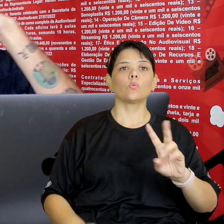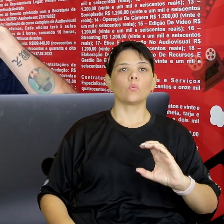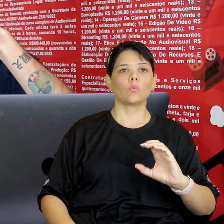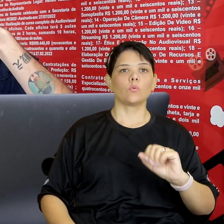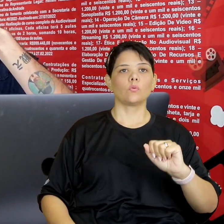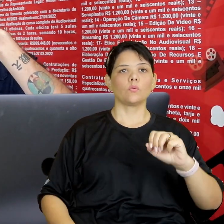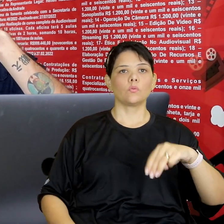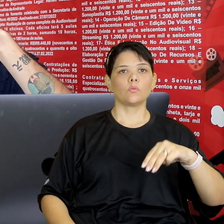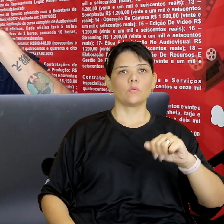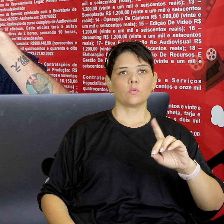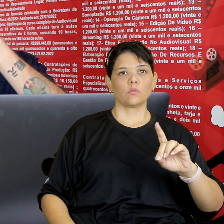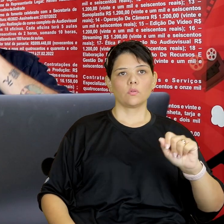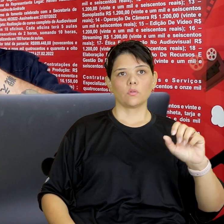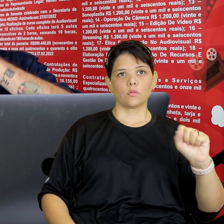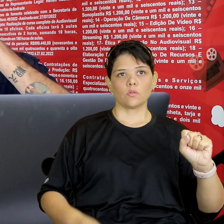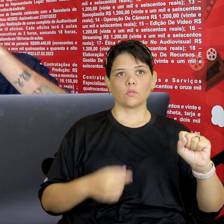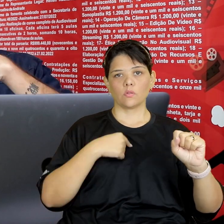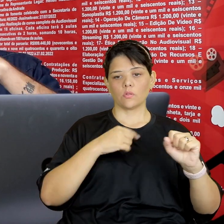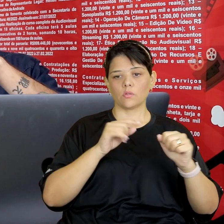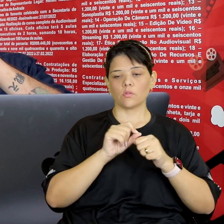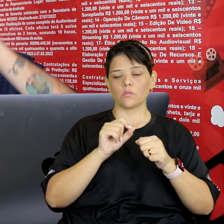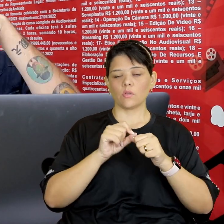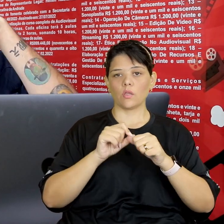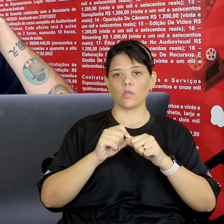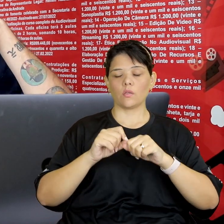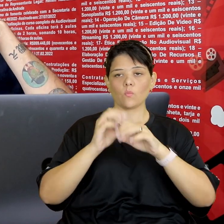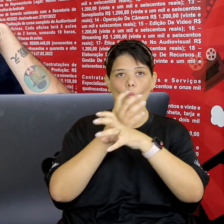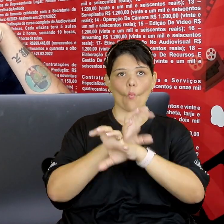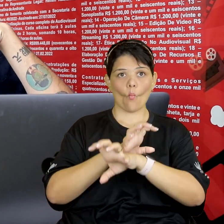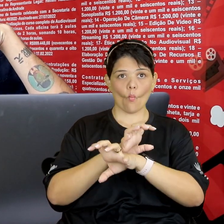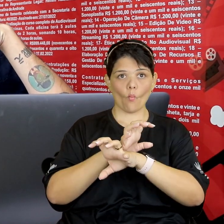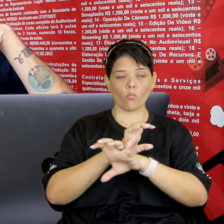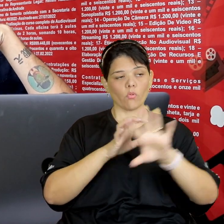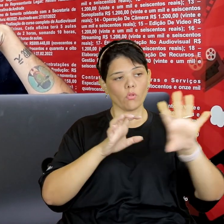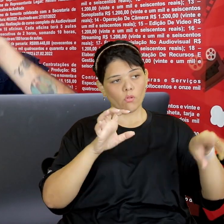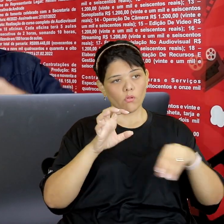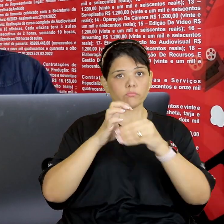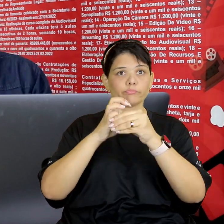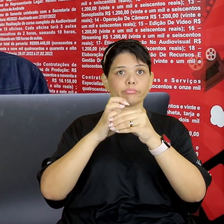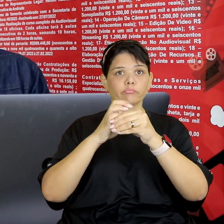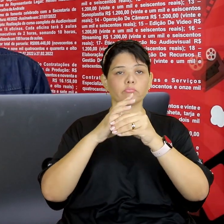com o buraco, do que eu quero tampar, e a camada que vai tampar o buraco. Tranquilo?